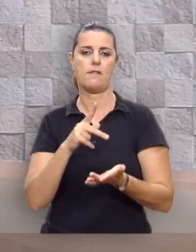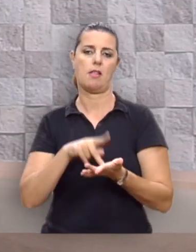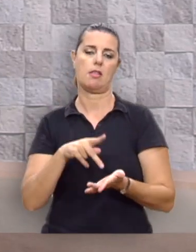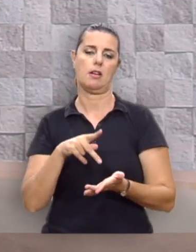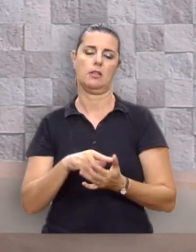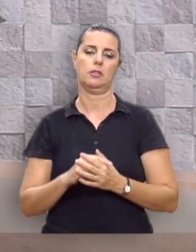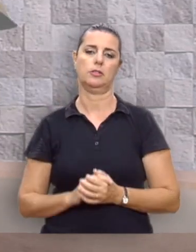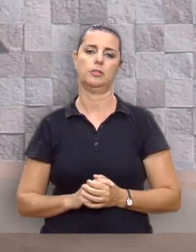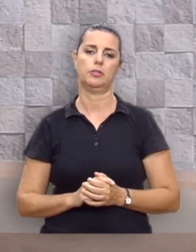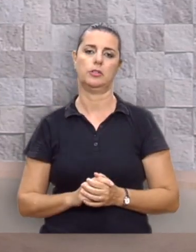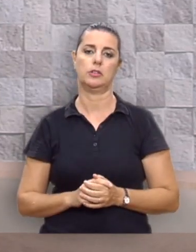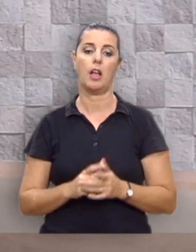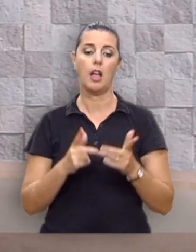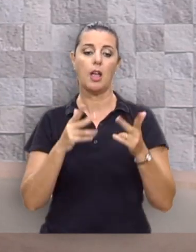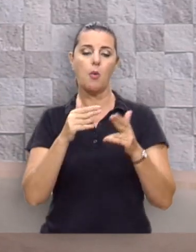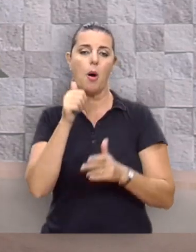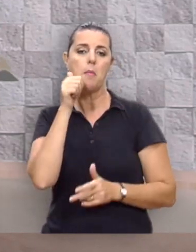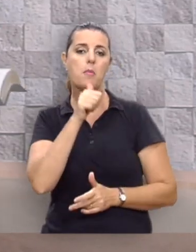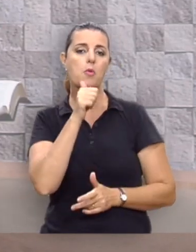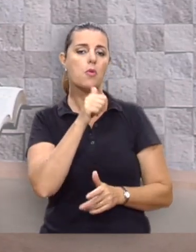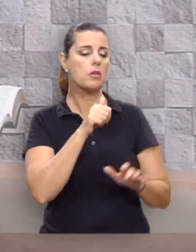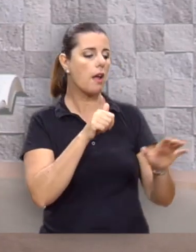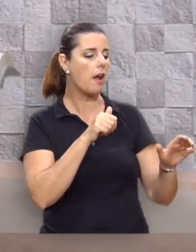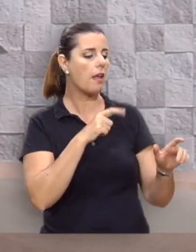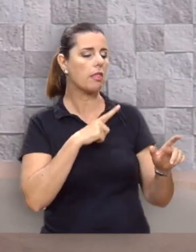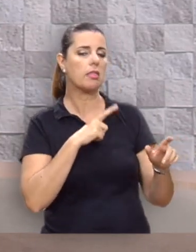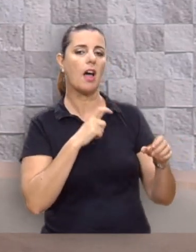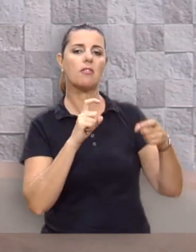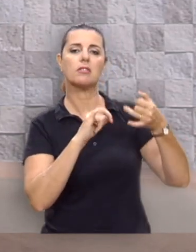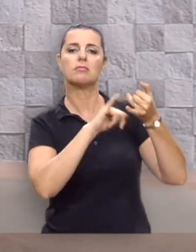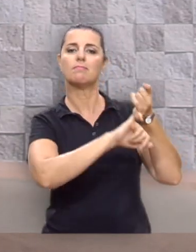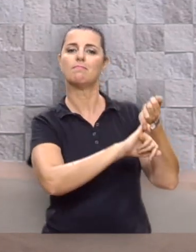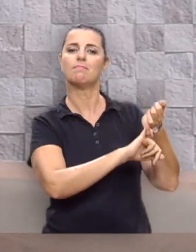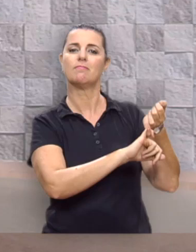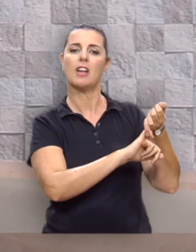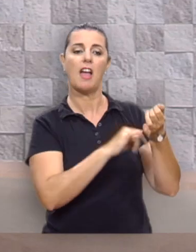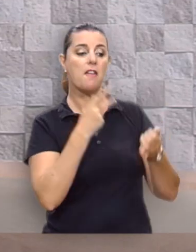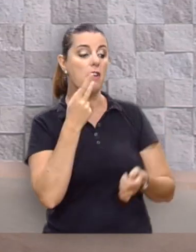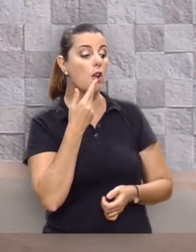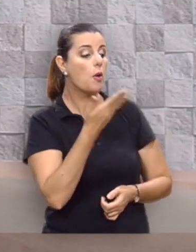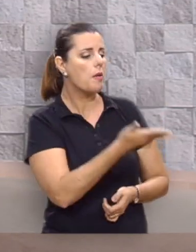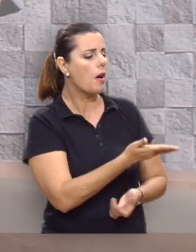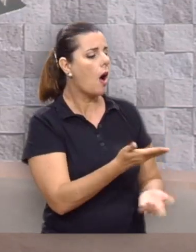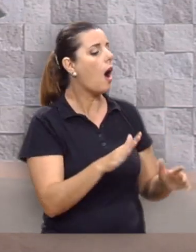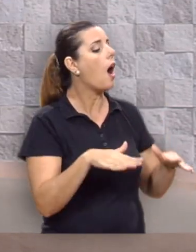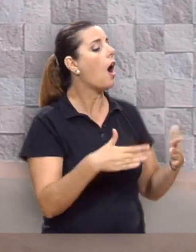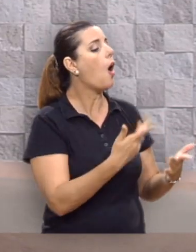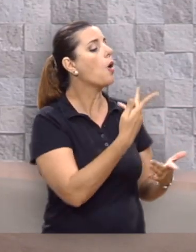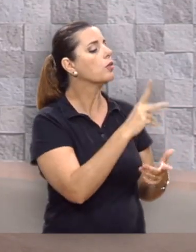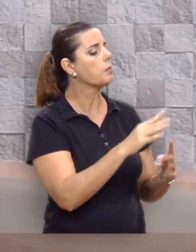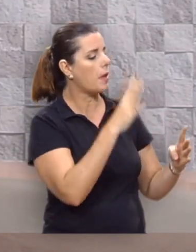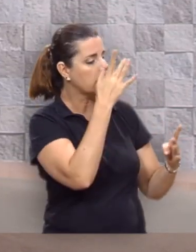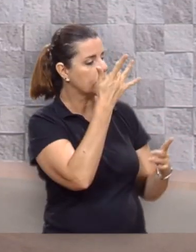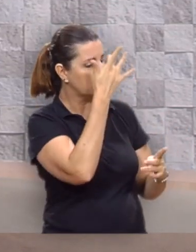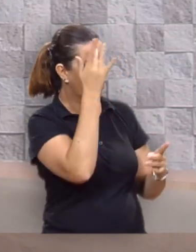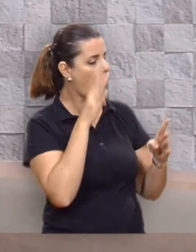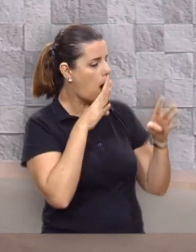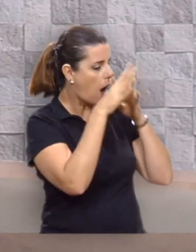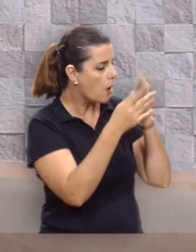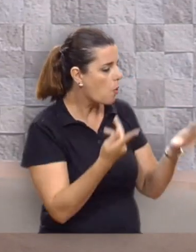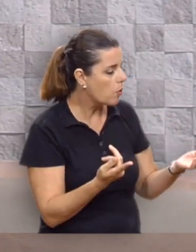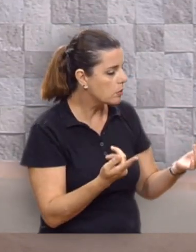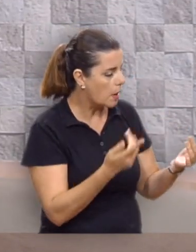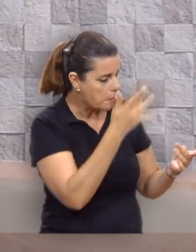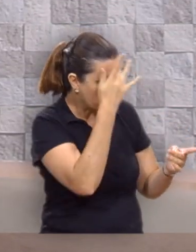verdade. Assim como ele pegou aquela mulher apanhada em flagrante adultério e disse para ela: mulher, onde estão os teus acusadores? Eles não